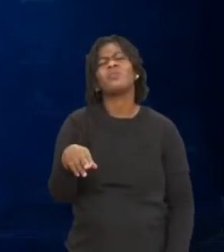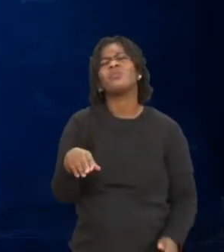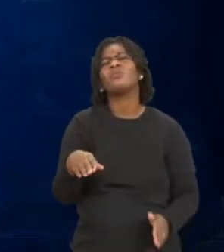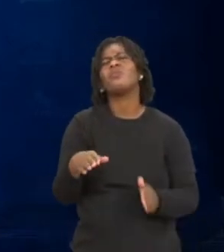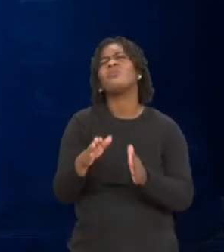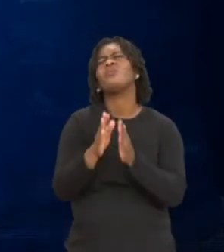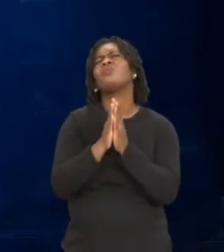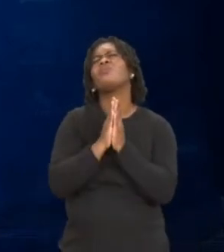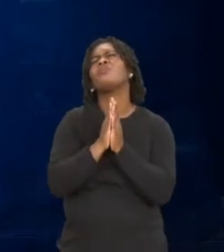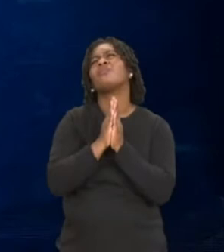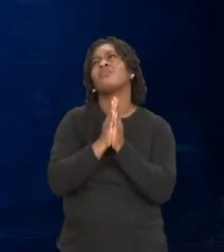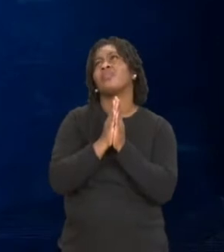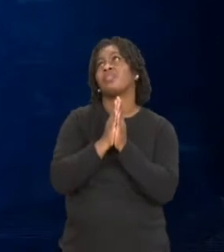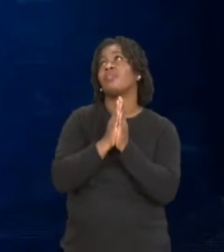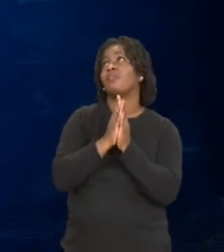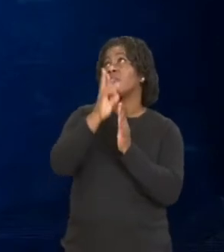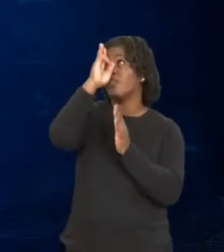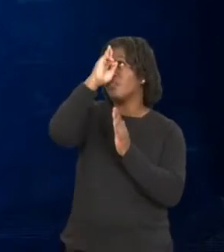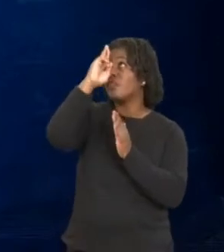Toma, Senhor,